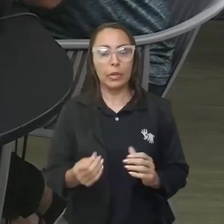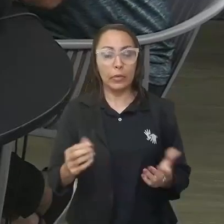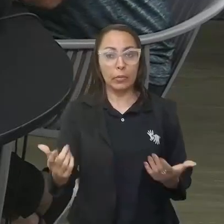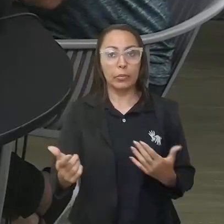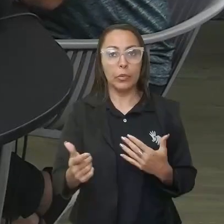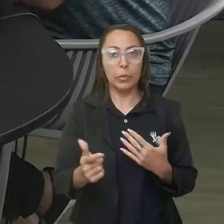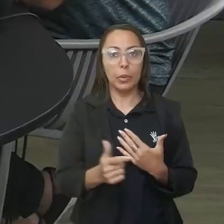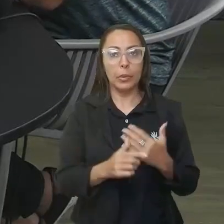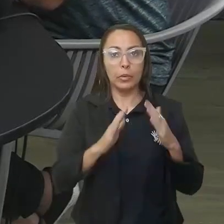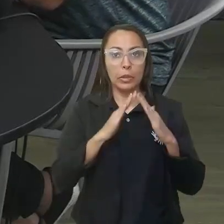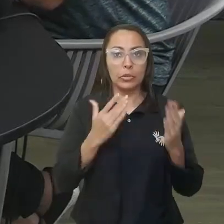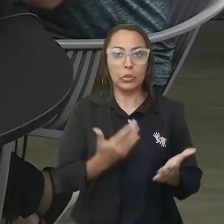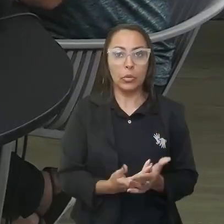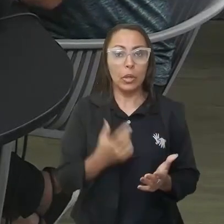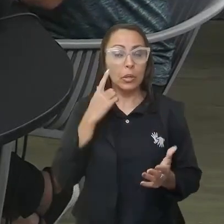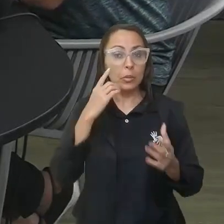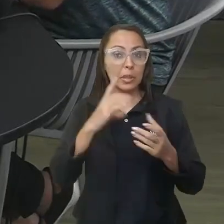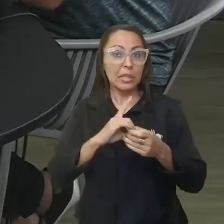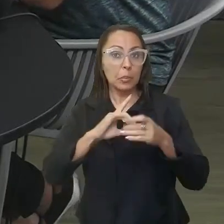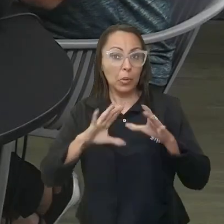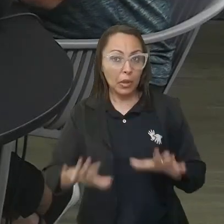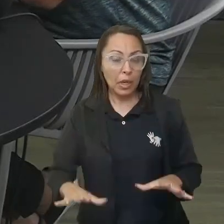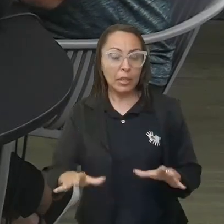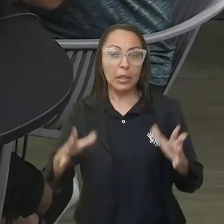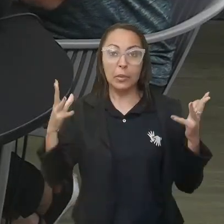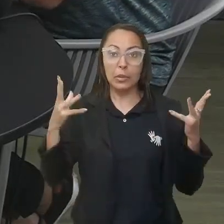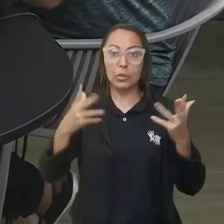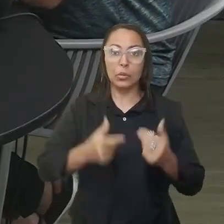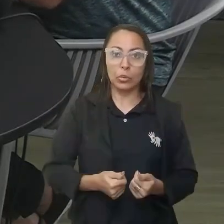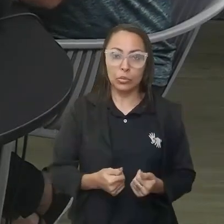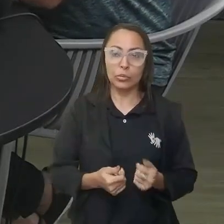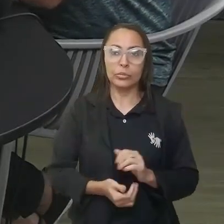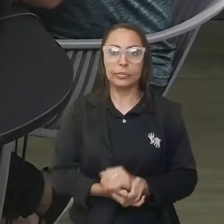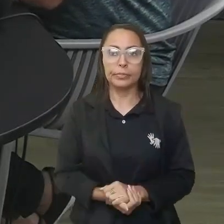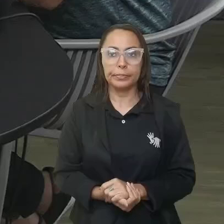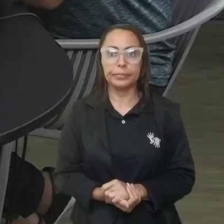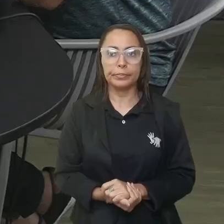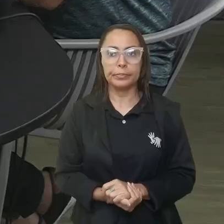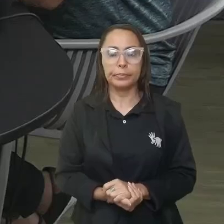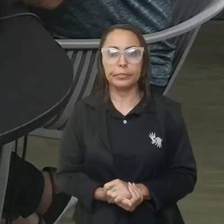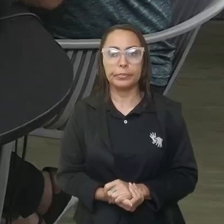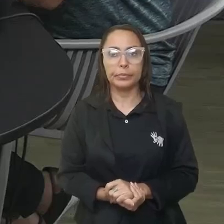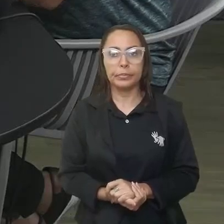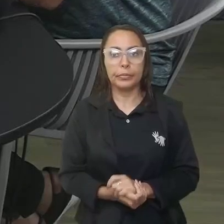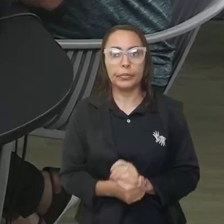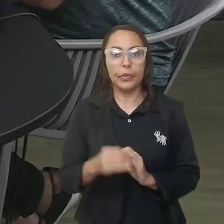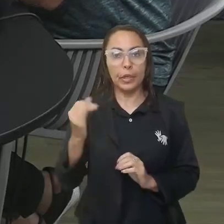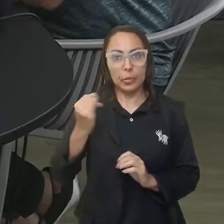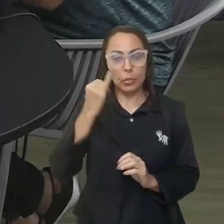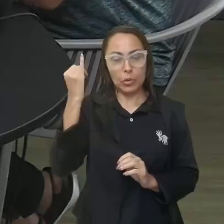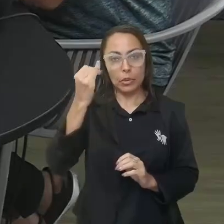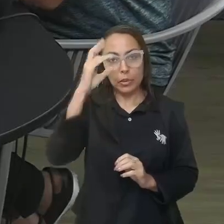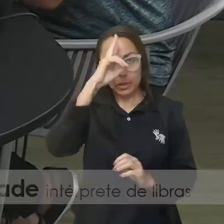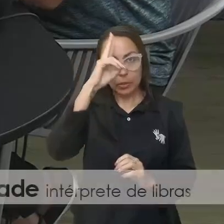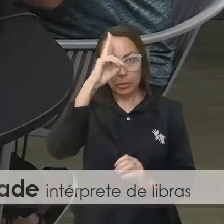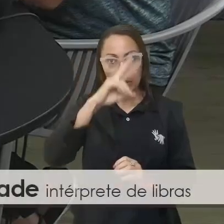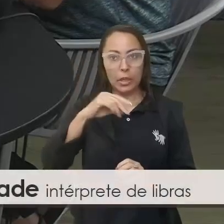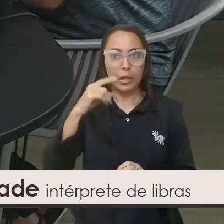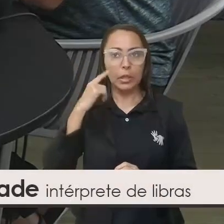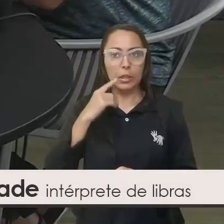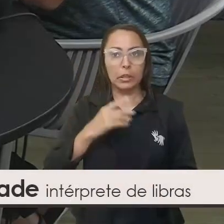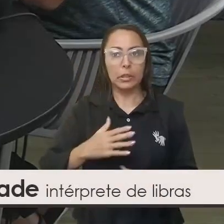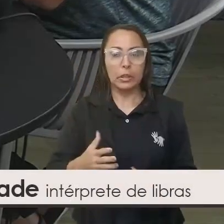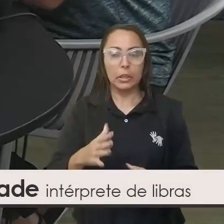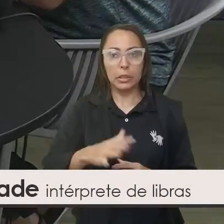escola, que é um espaço democrático para todos e de todos. Né? É importante lembrar também que nada do que a gente